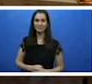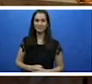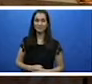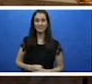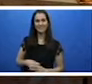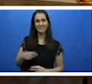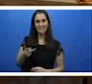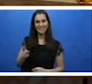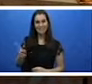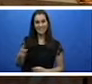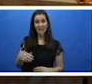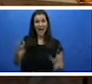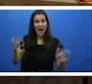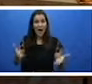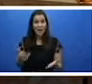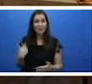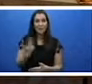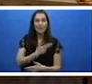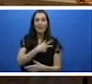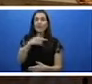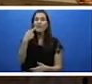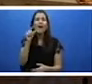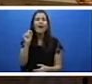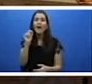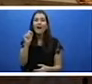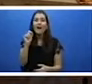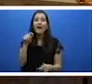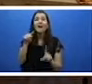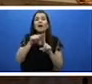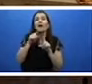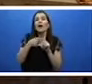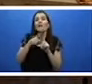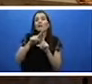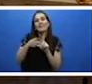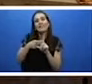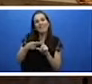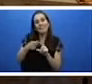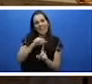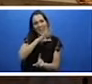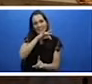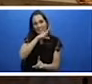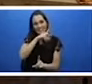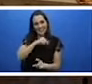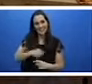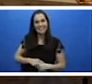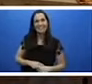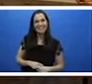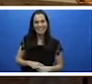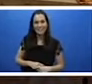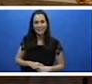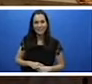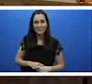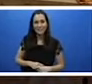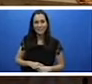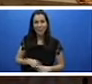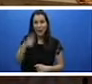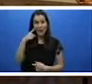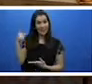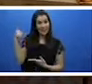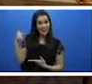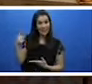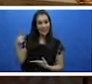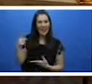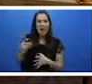Continuando. Agora, nós vamos falar sobre a gestação dos animais. É. Olha, a